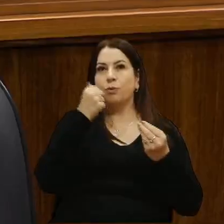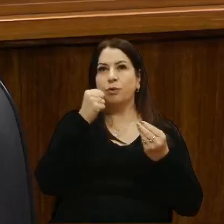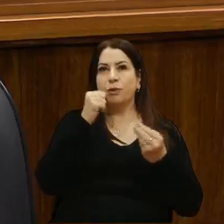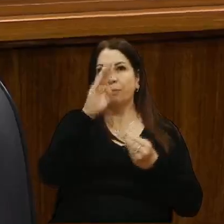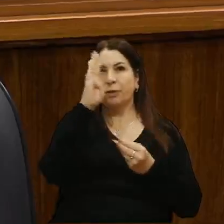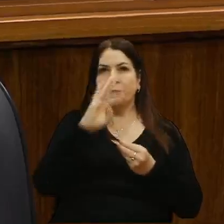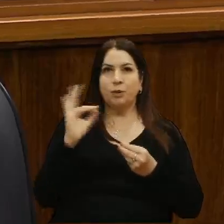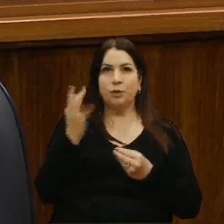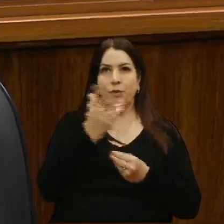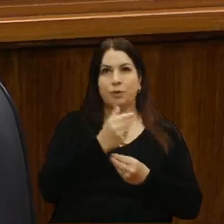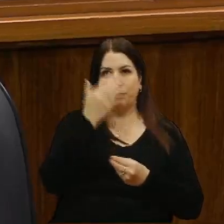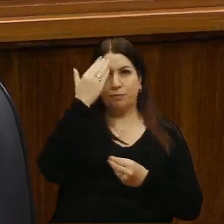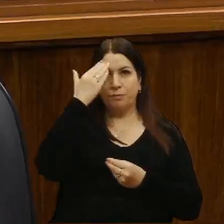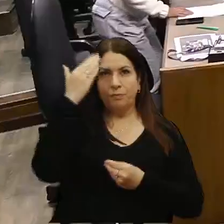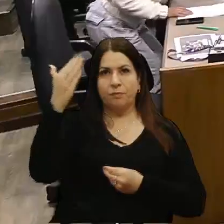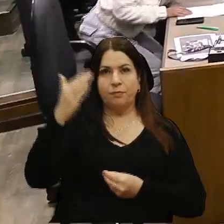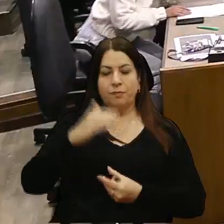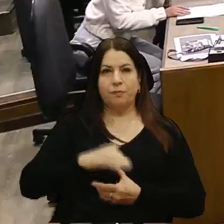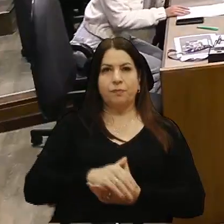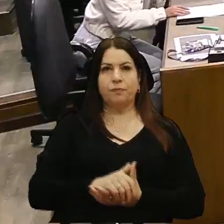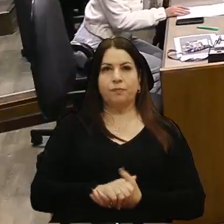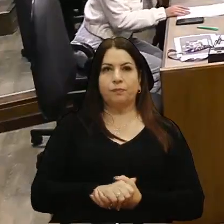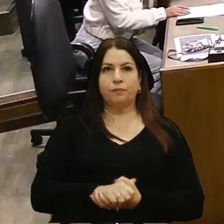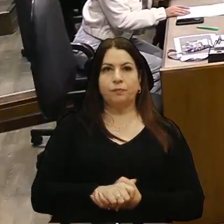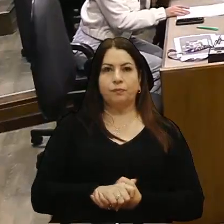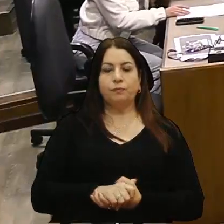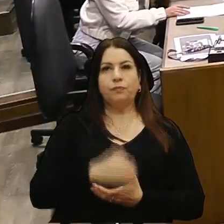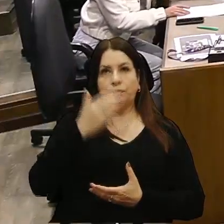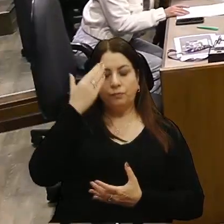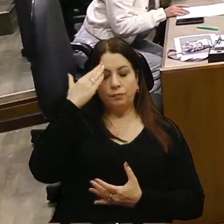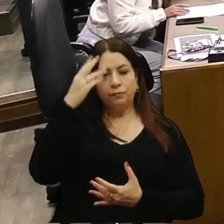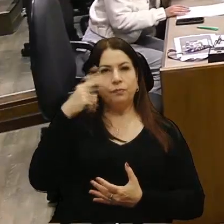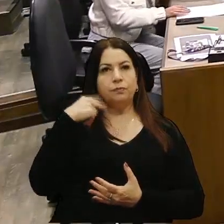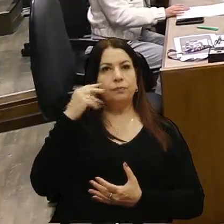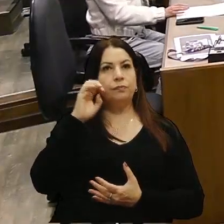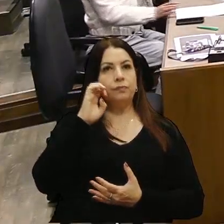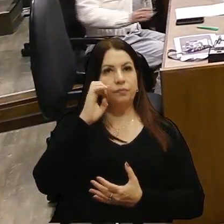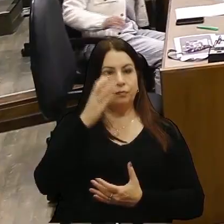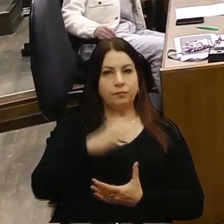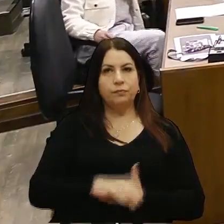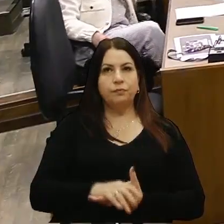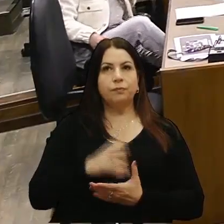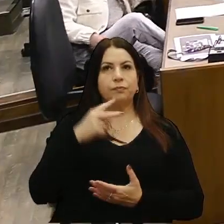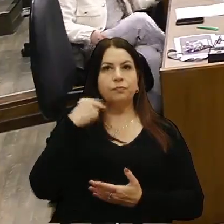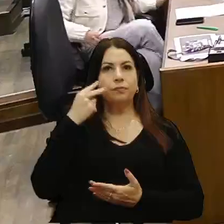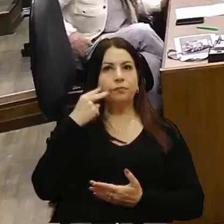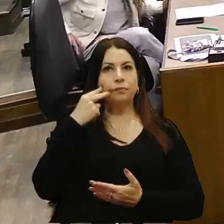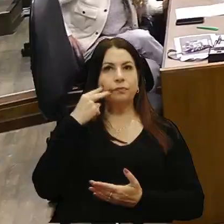Brasil inteiro. Muito obrigada. Obrigado, vereadora Estela Balardim. Com a palavra, vereador Cristiano Becker.